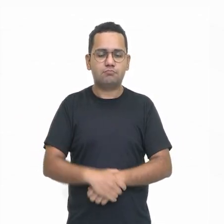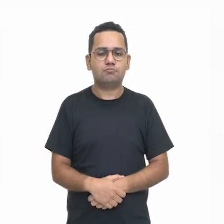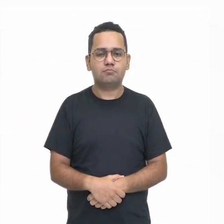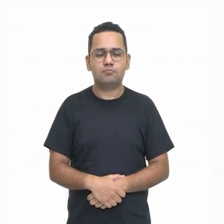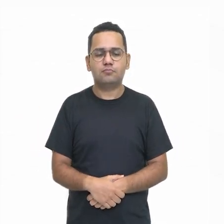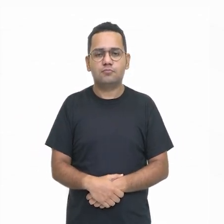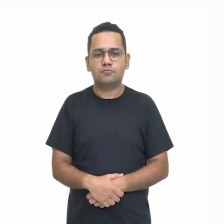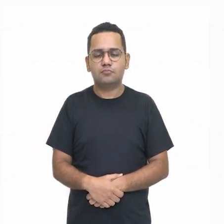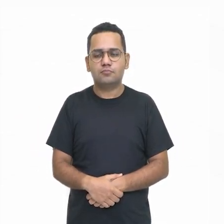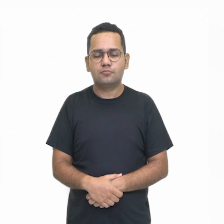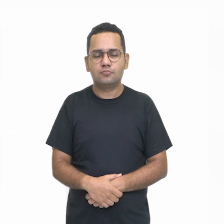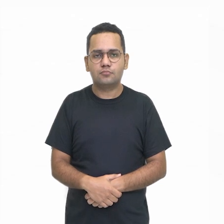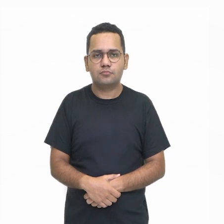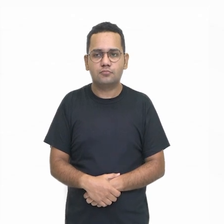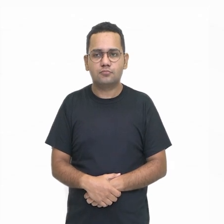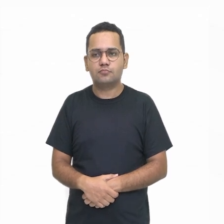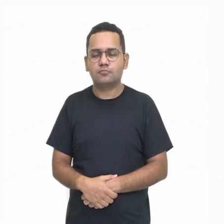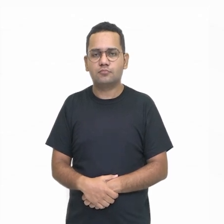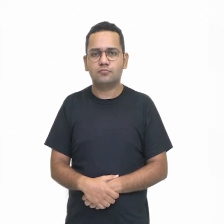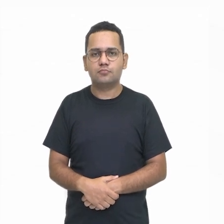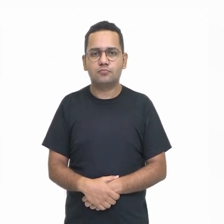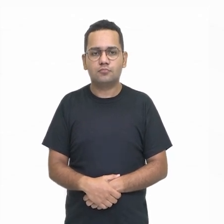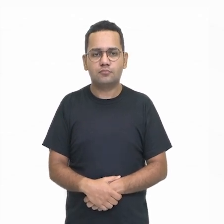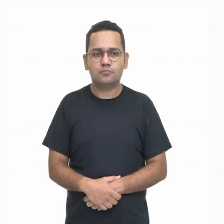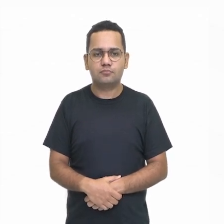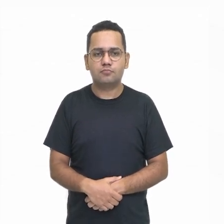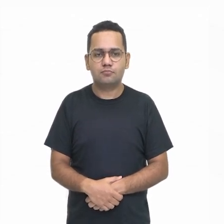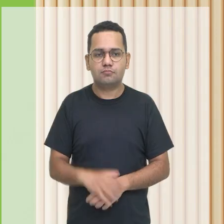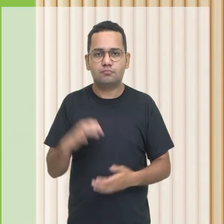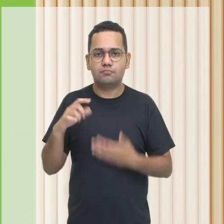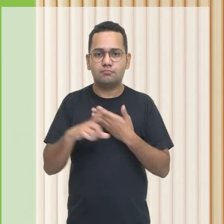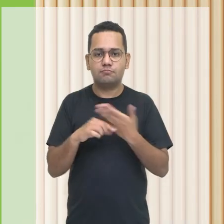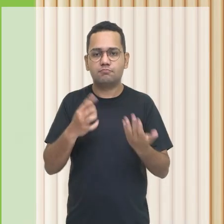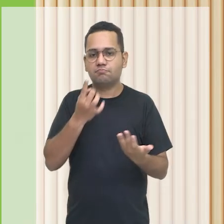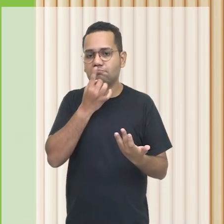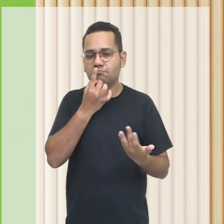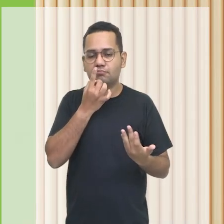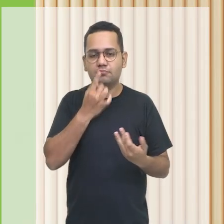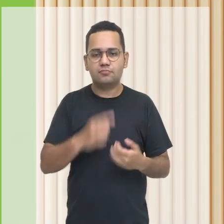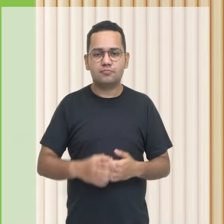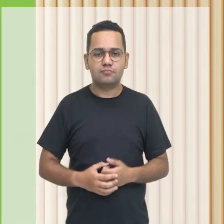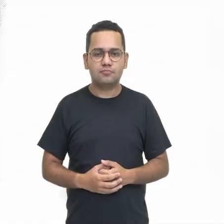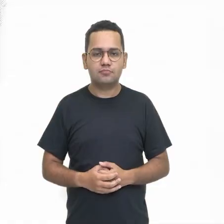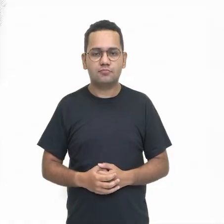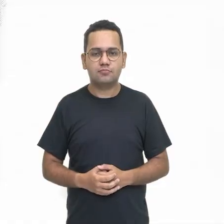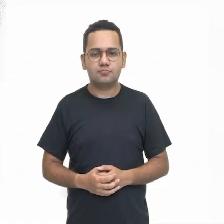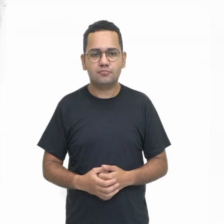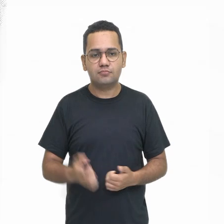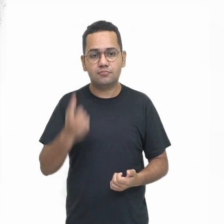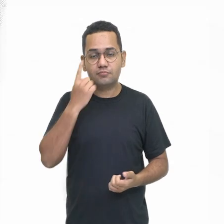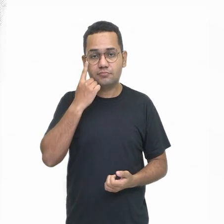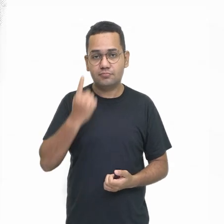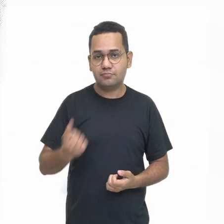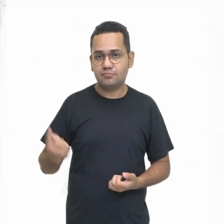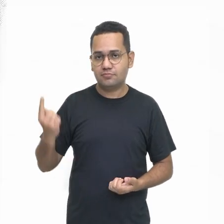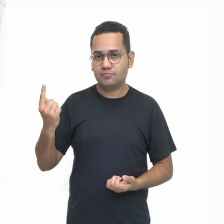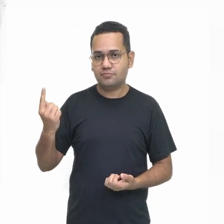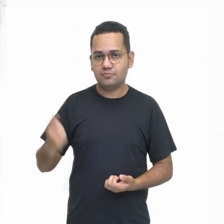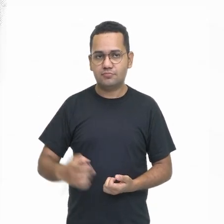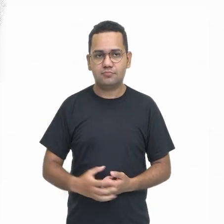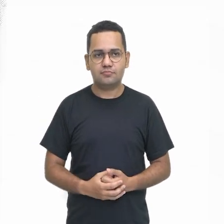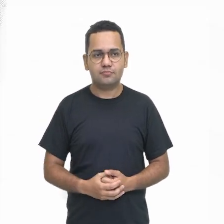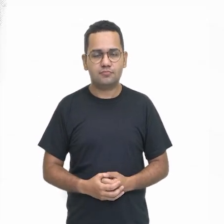quando a gente fala em evolução humana, a gente fala no Charles Darwin, né, que está aí na nossa próxima